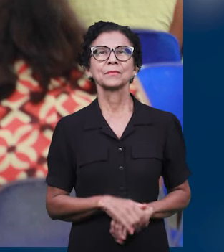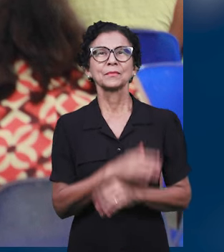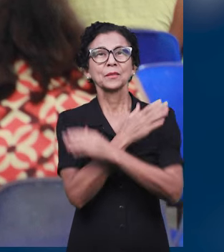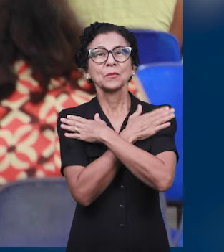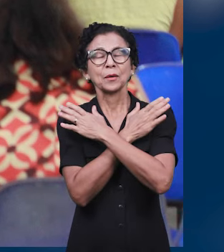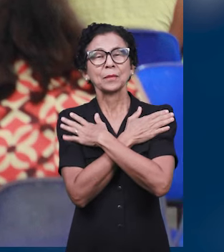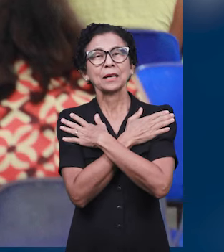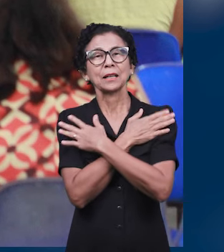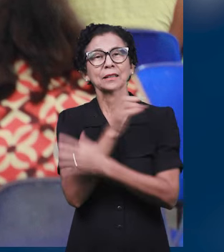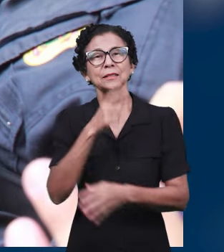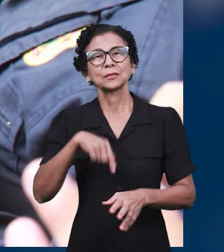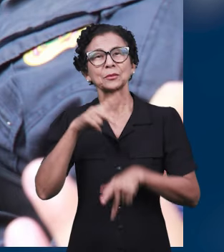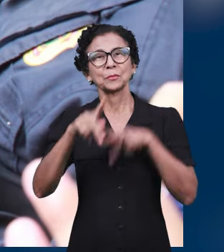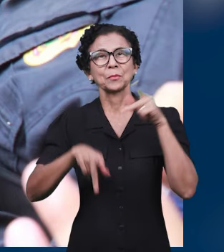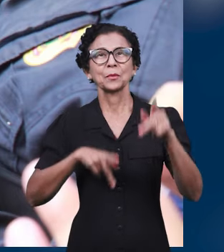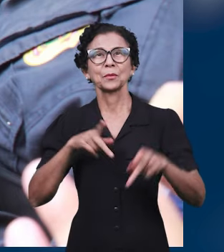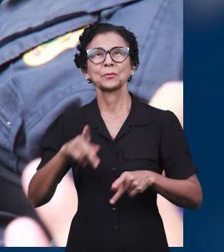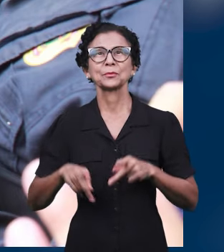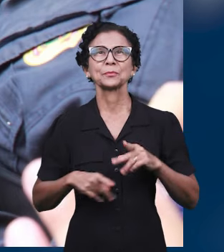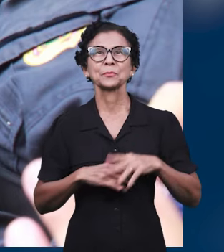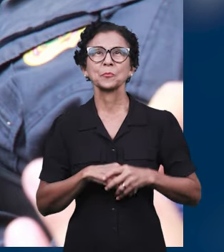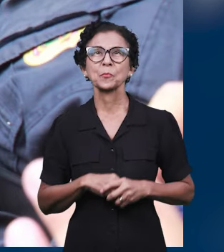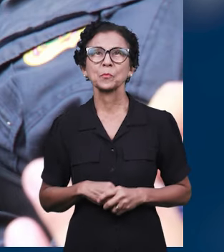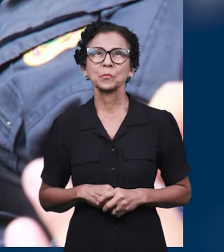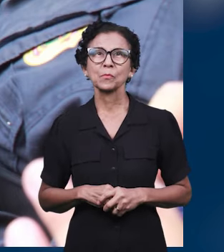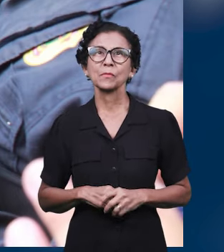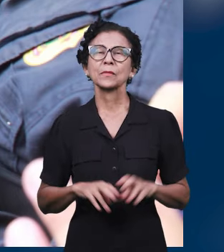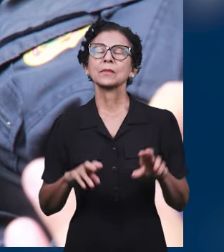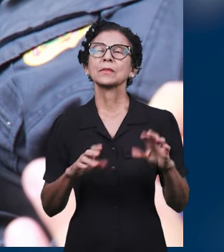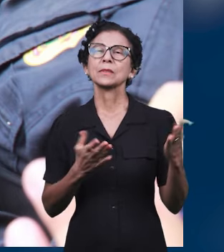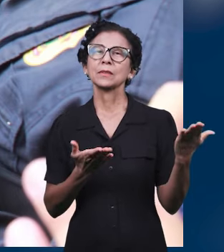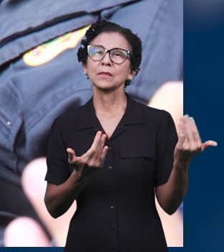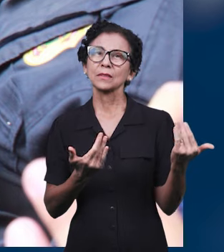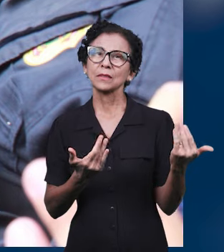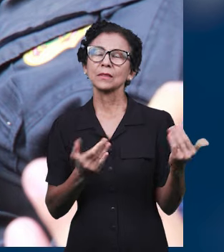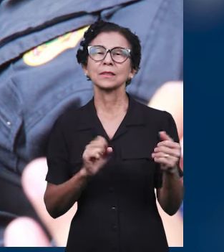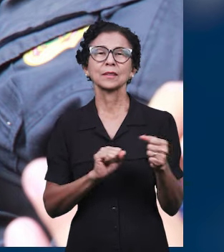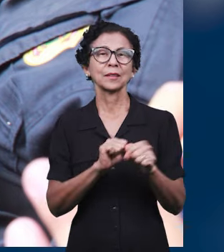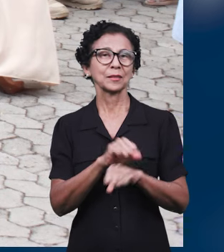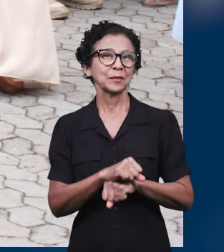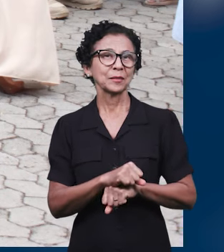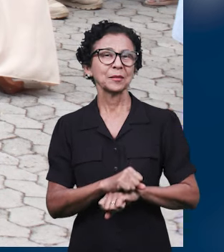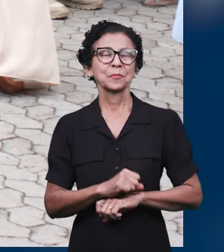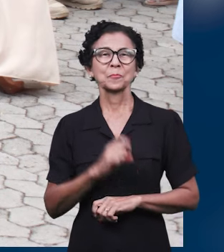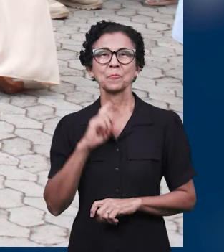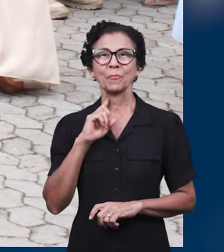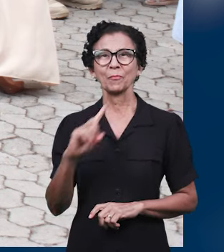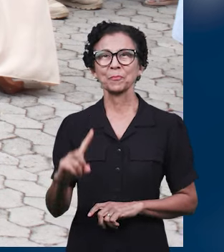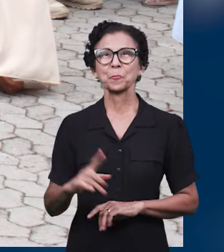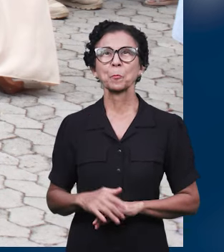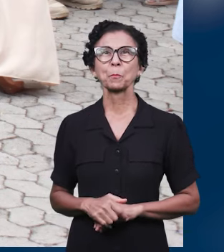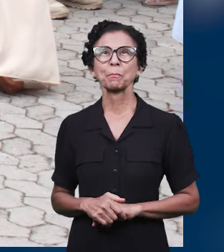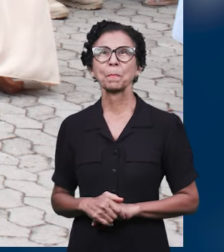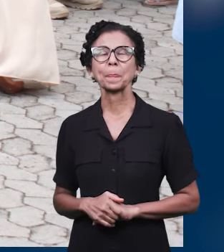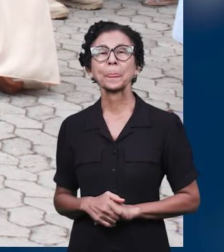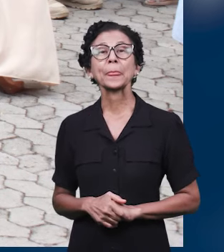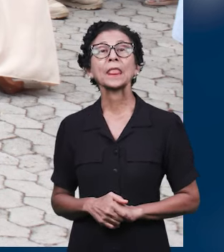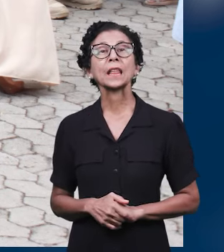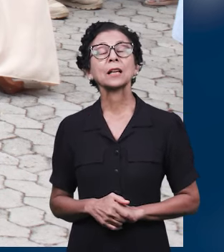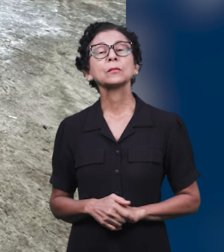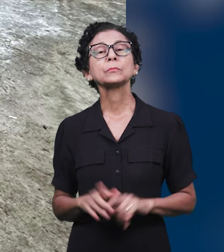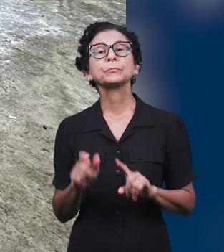nossos jovens e olha aí, estamos vendo os frutos, né? Os jovens com feira de profissões no Manaim de Linhares, norte do estado do